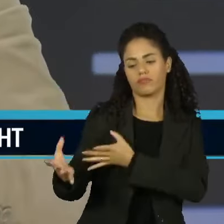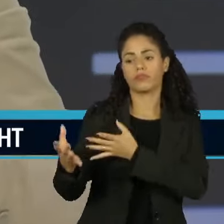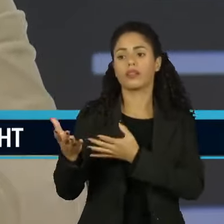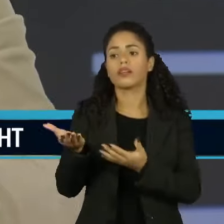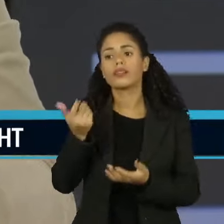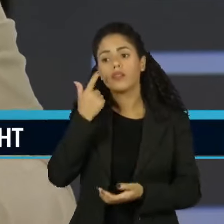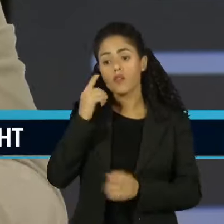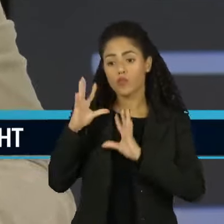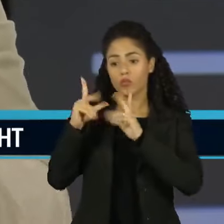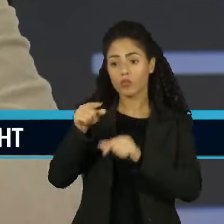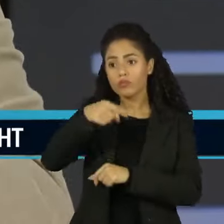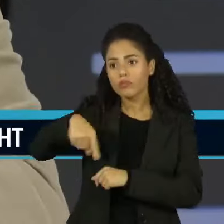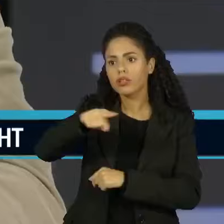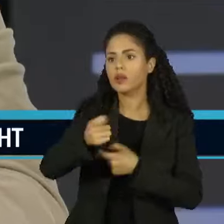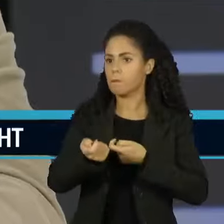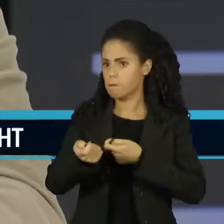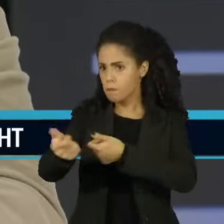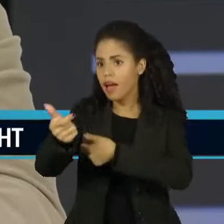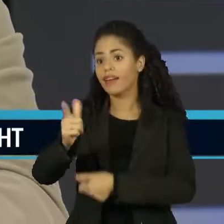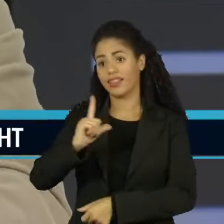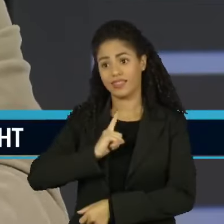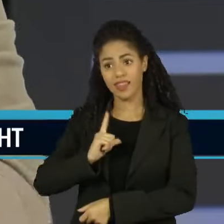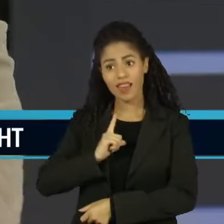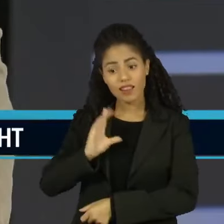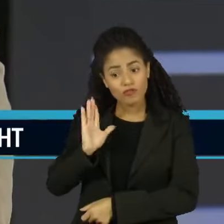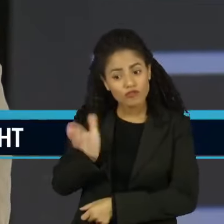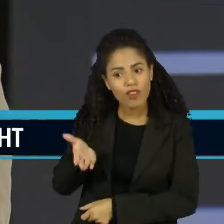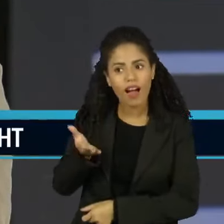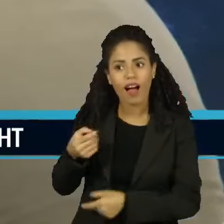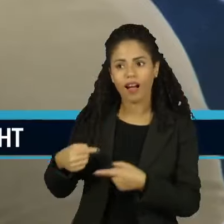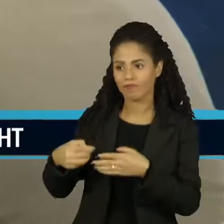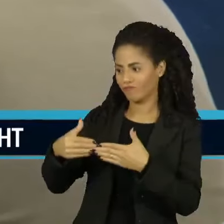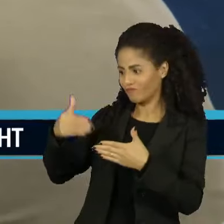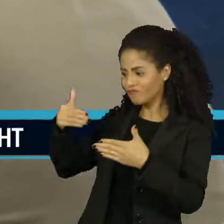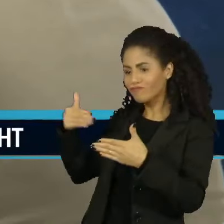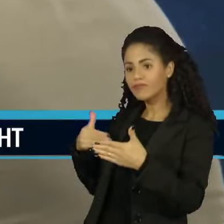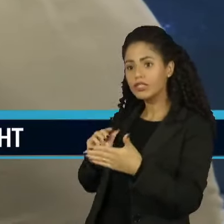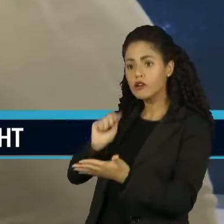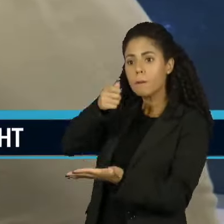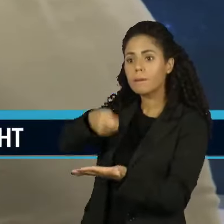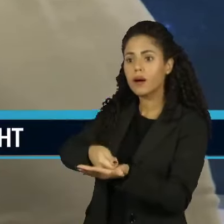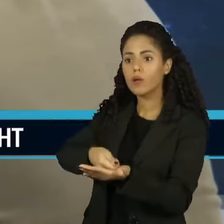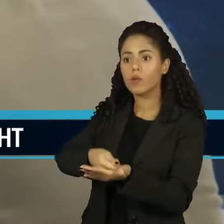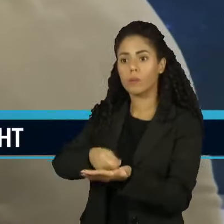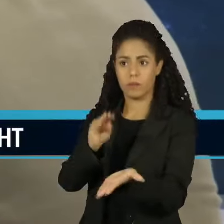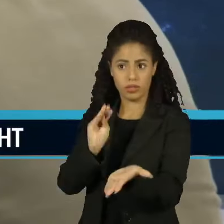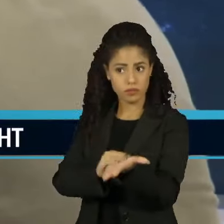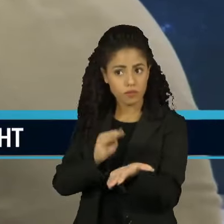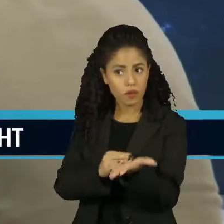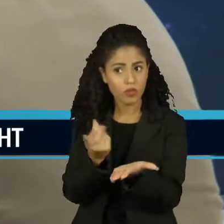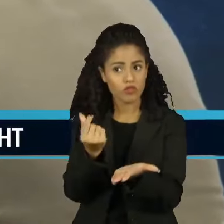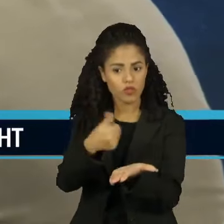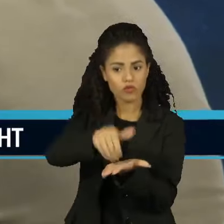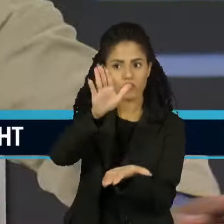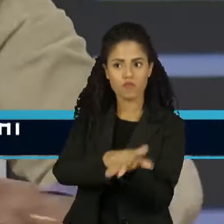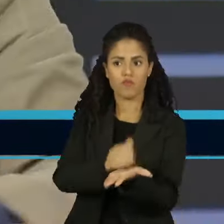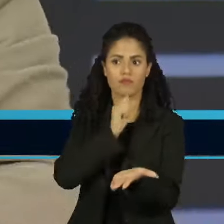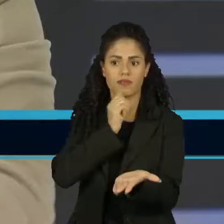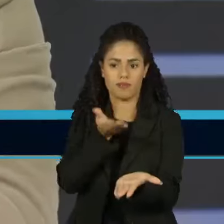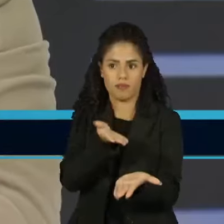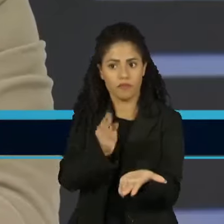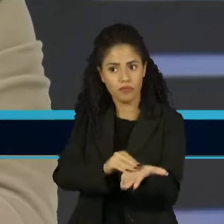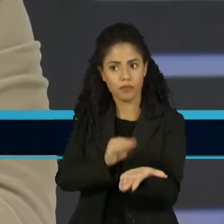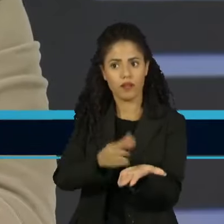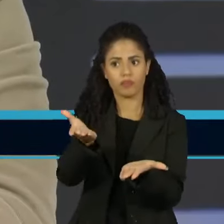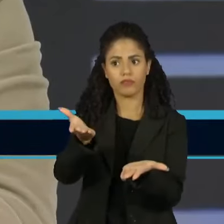eles já tiveram os benefícios do acordo que eles fizeram, porque pagar o valor era uma coisa, mas também a limitação das penas era uma